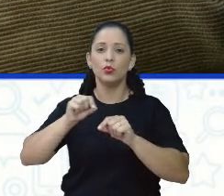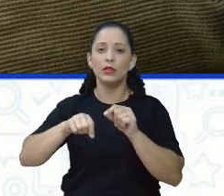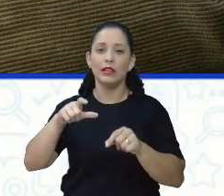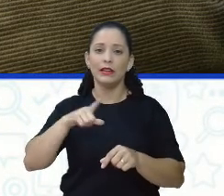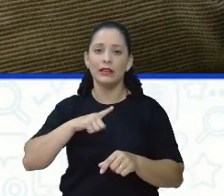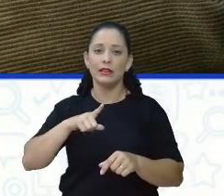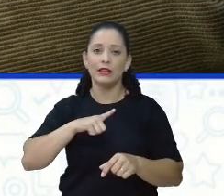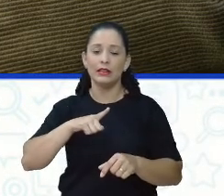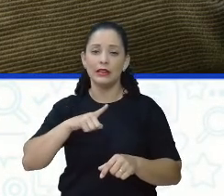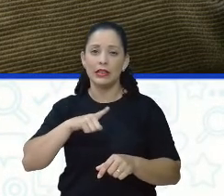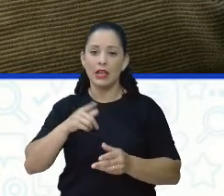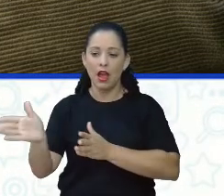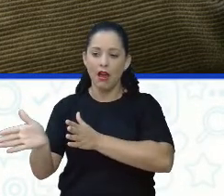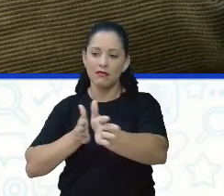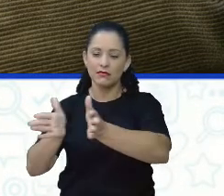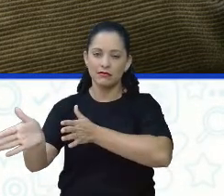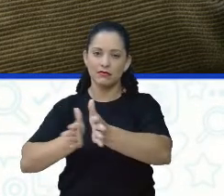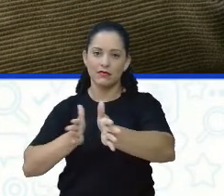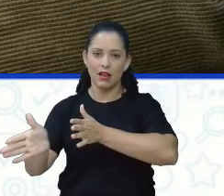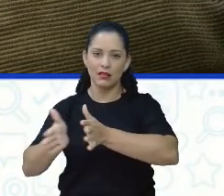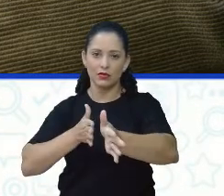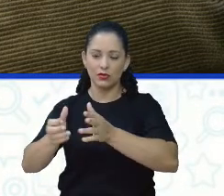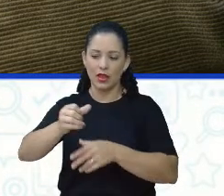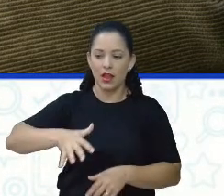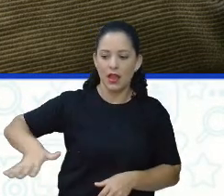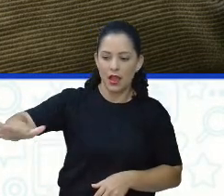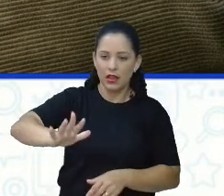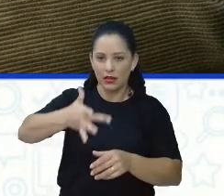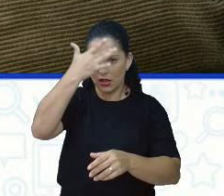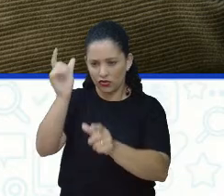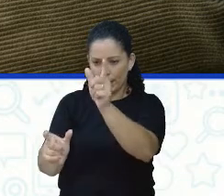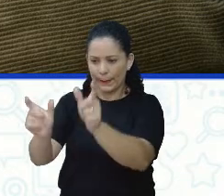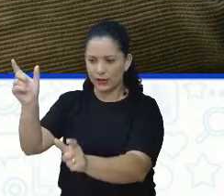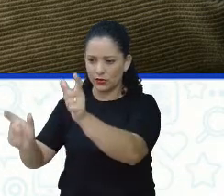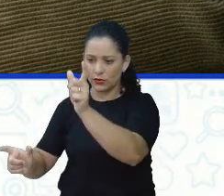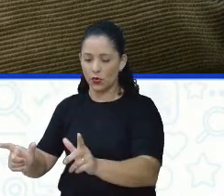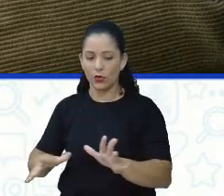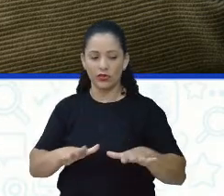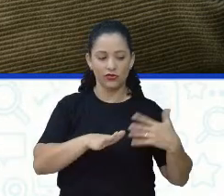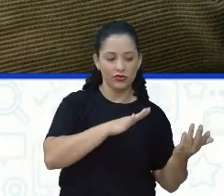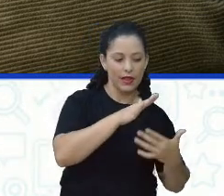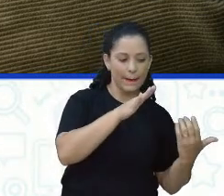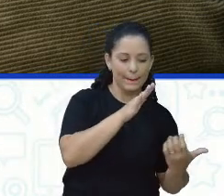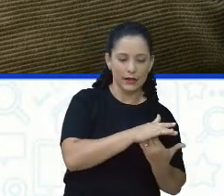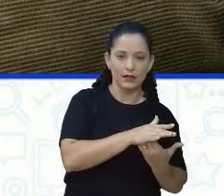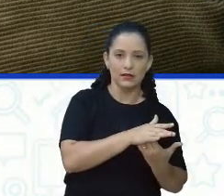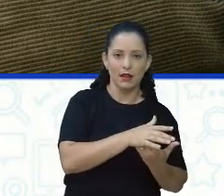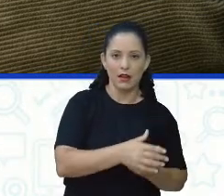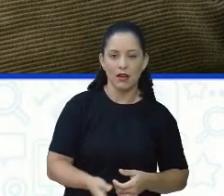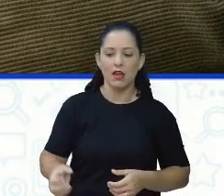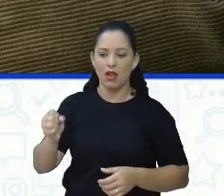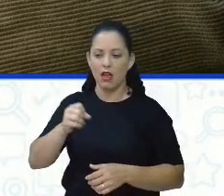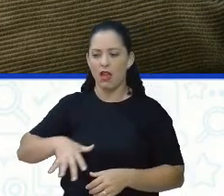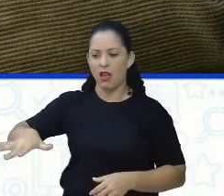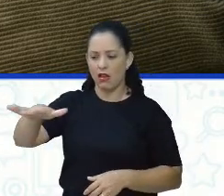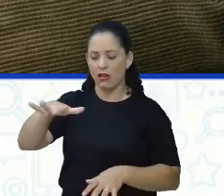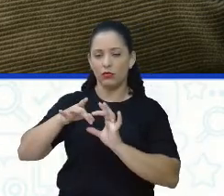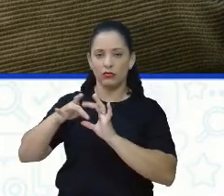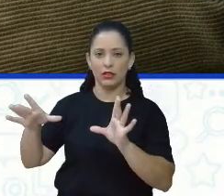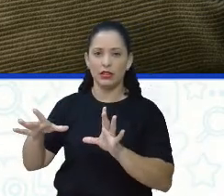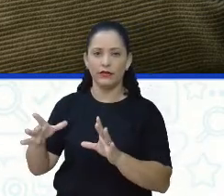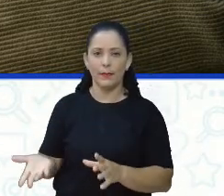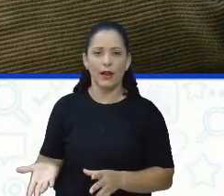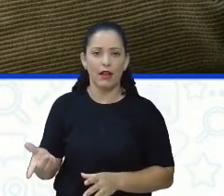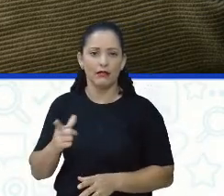entre a população e as instituições. É um serviço aberto ao cidadão para escutar as reivindicações, as denúncias,